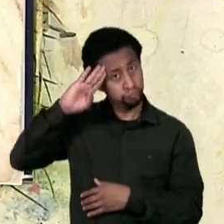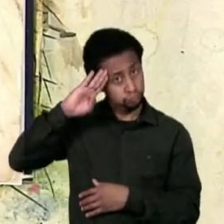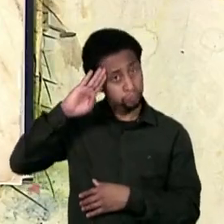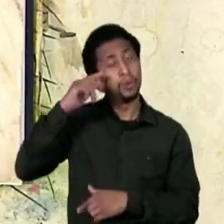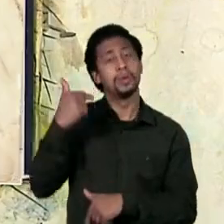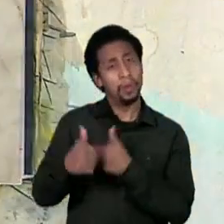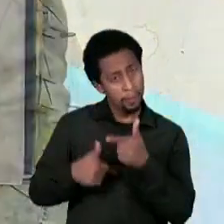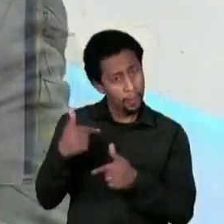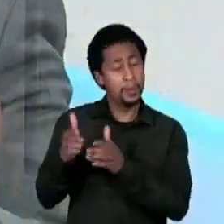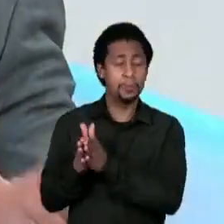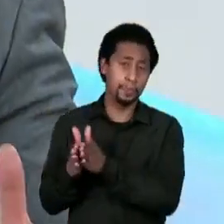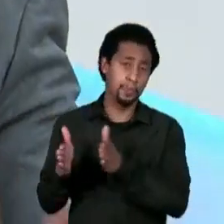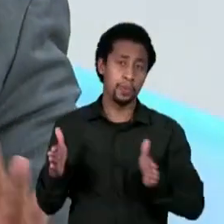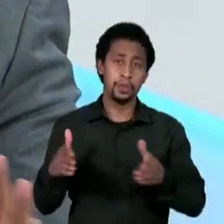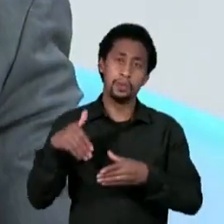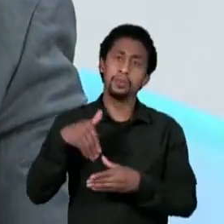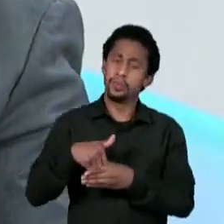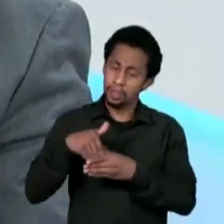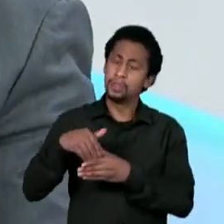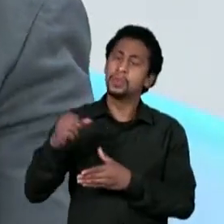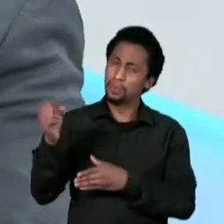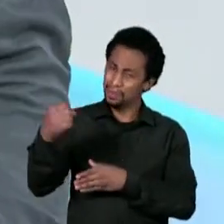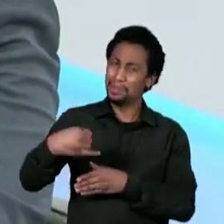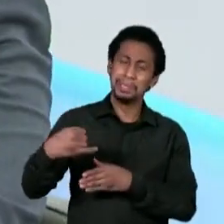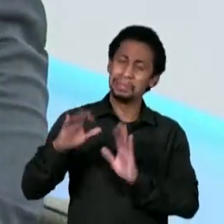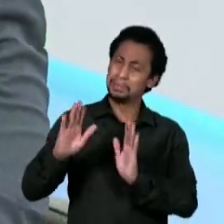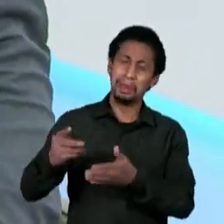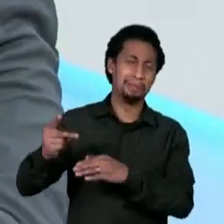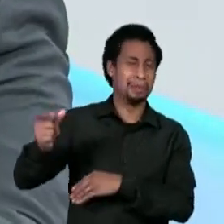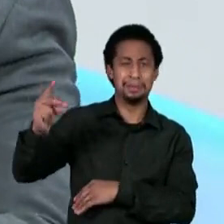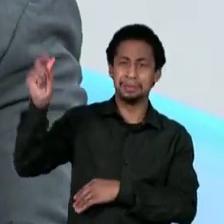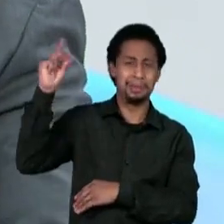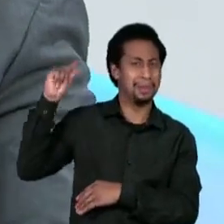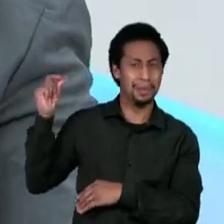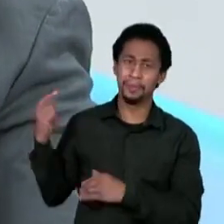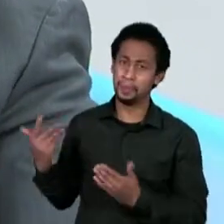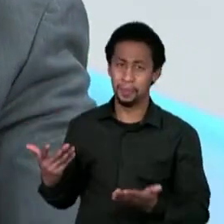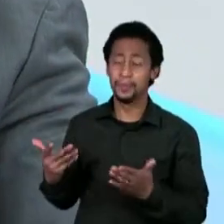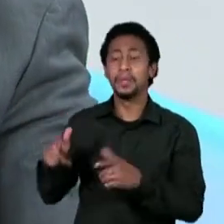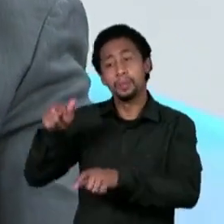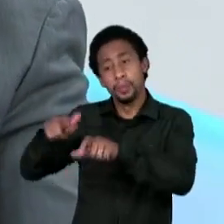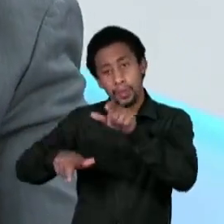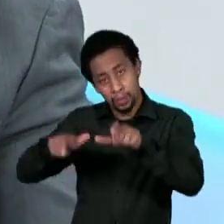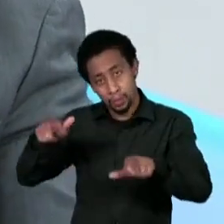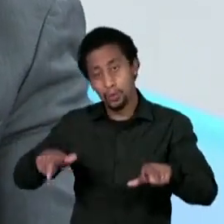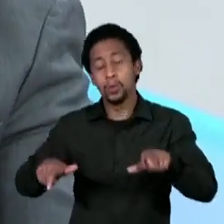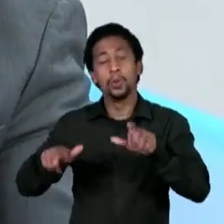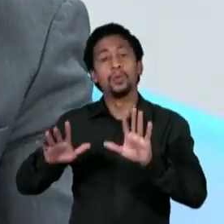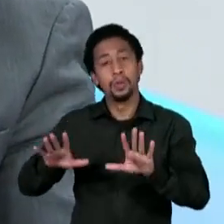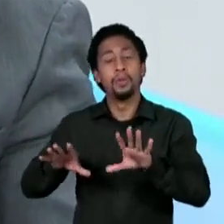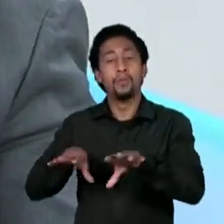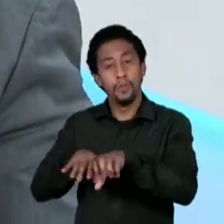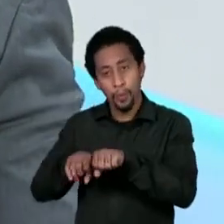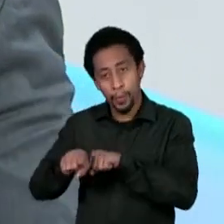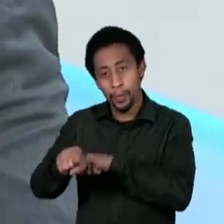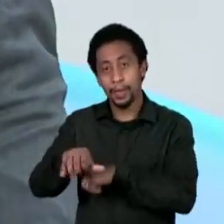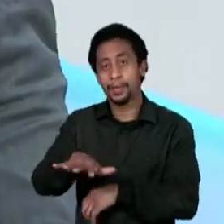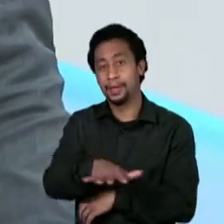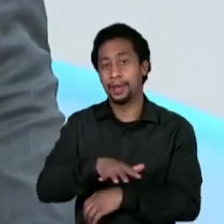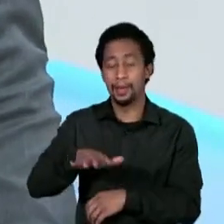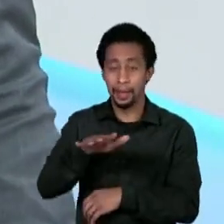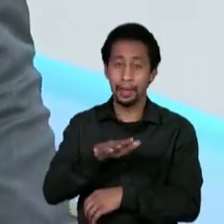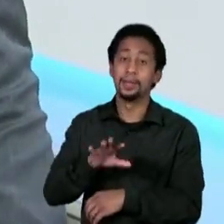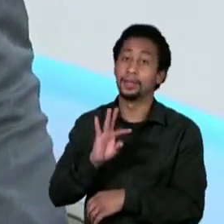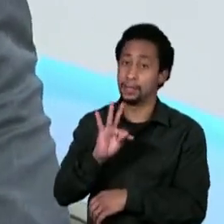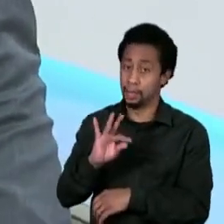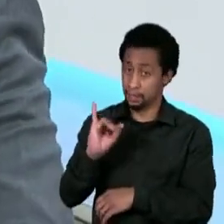trabalham nas eleições no outro papel há muito tempo lá nós temos pessoas qualificadas no campo da tecnologia de informação e